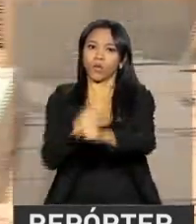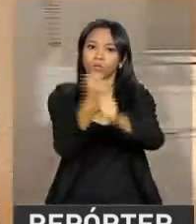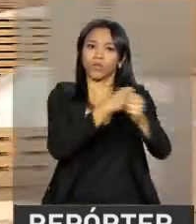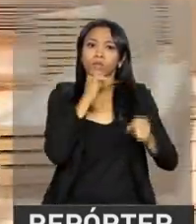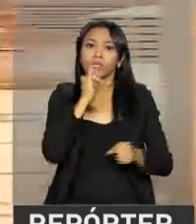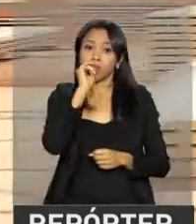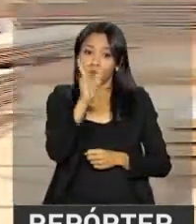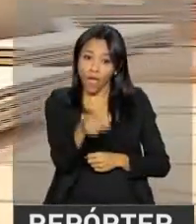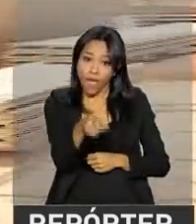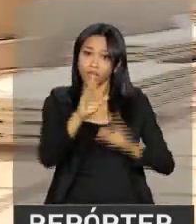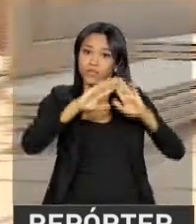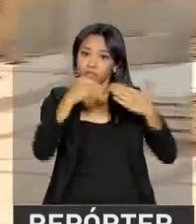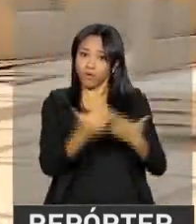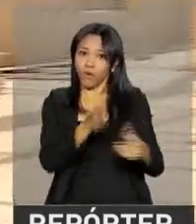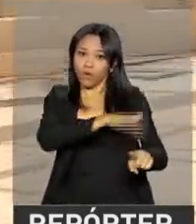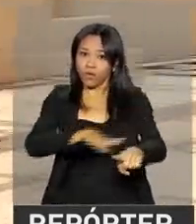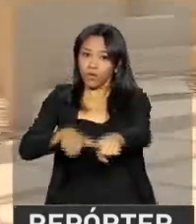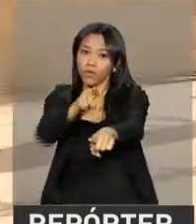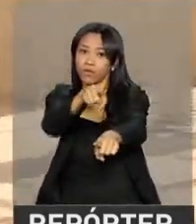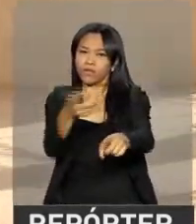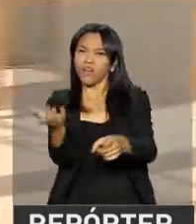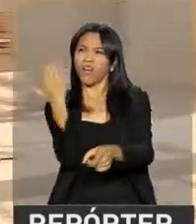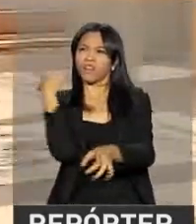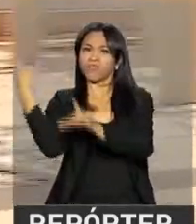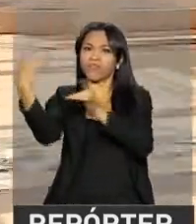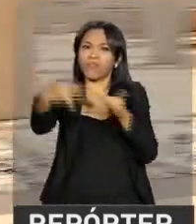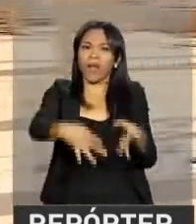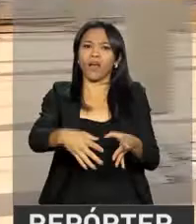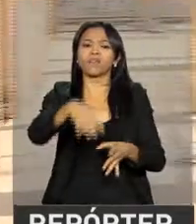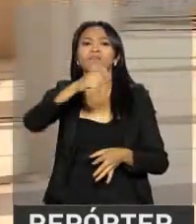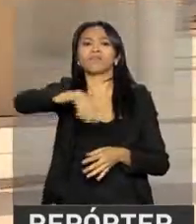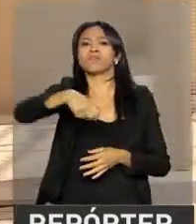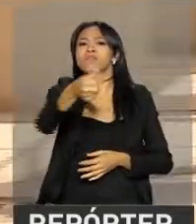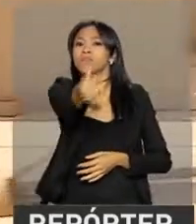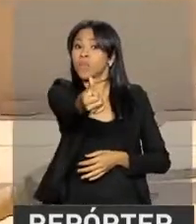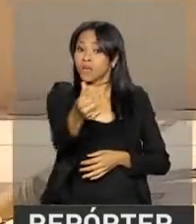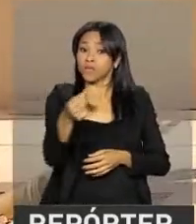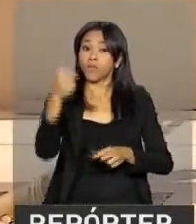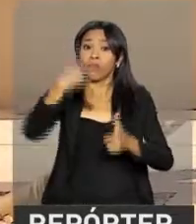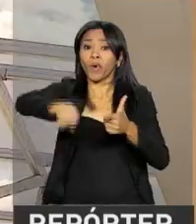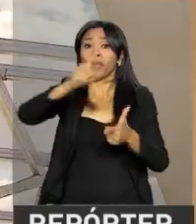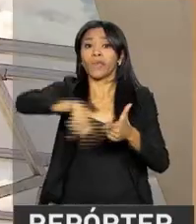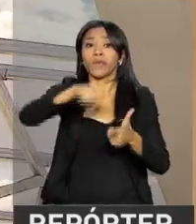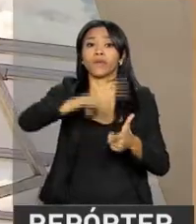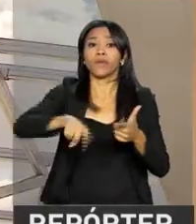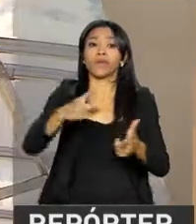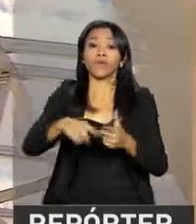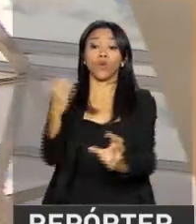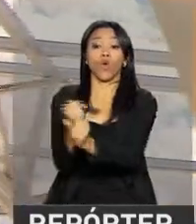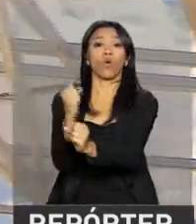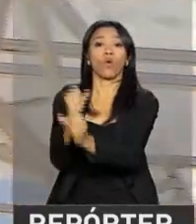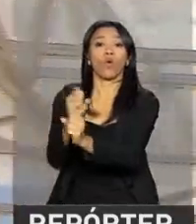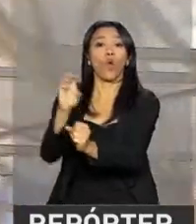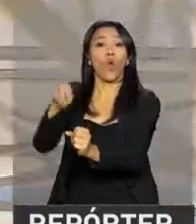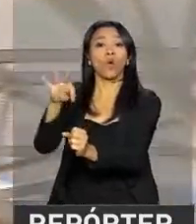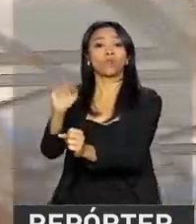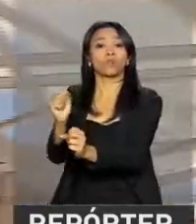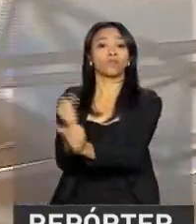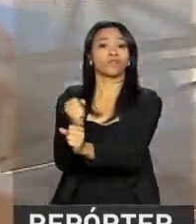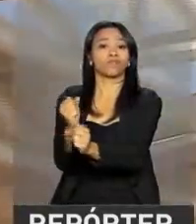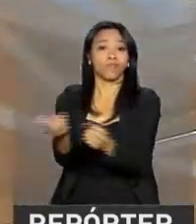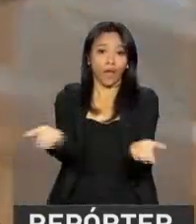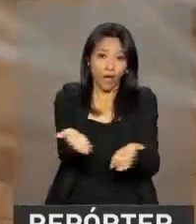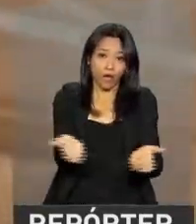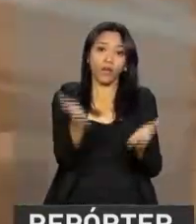de valparaíso em goiás estava parada mais de seis meses por problemas na prestação de contas agora está